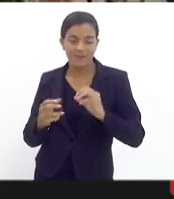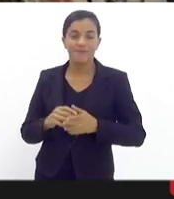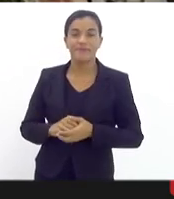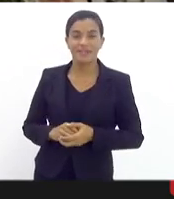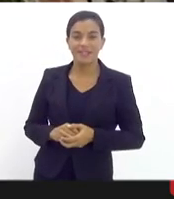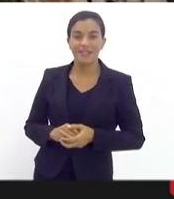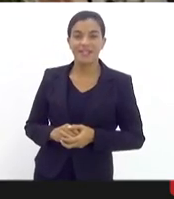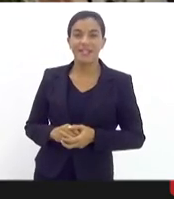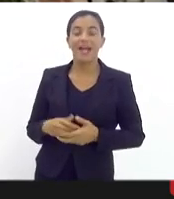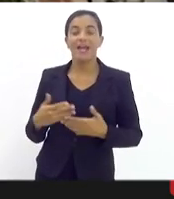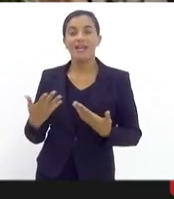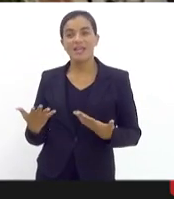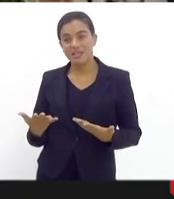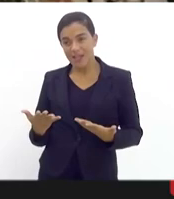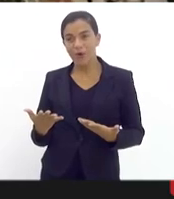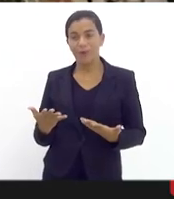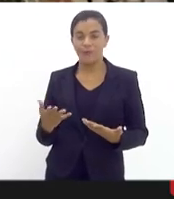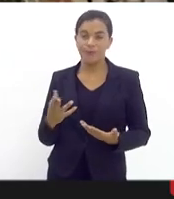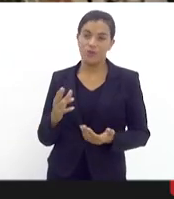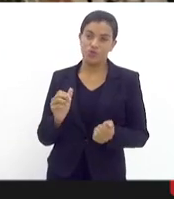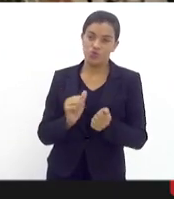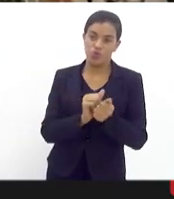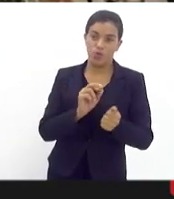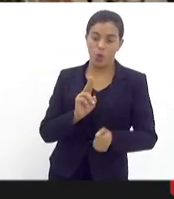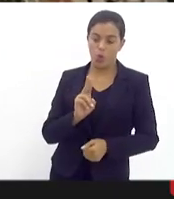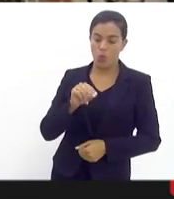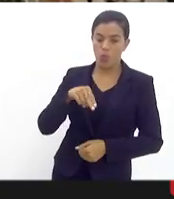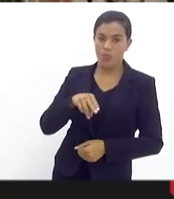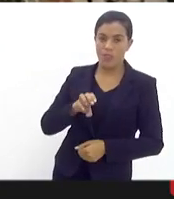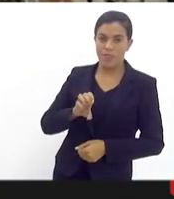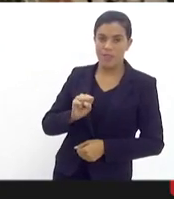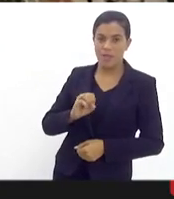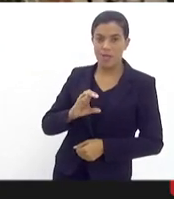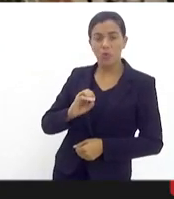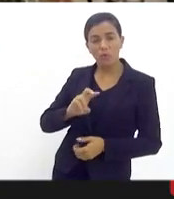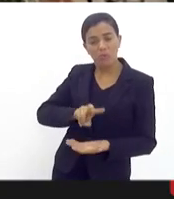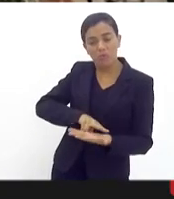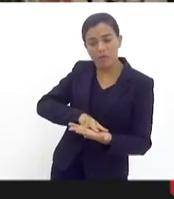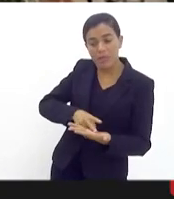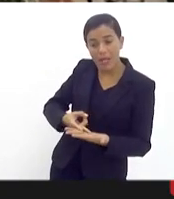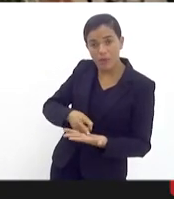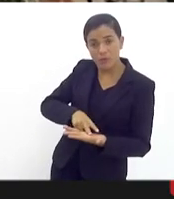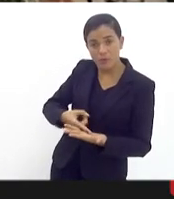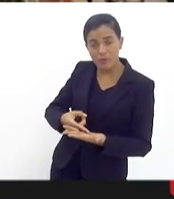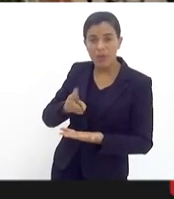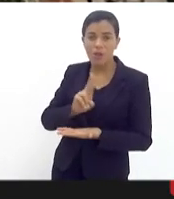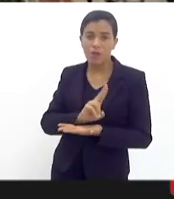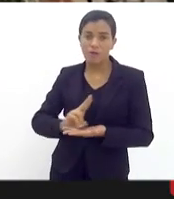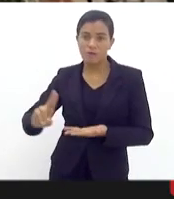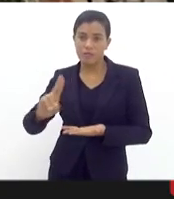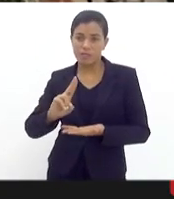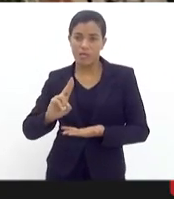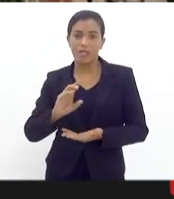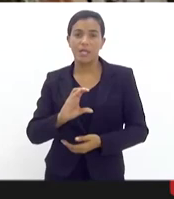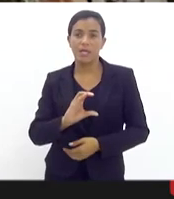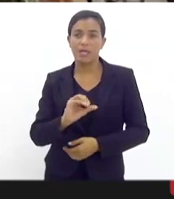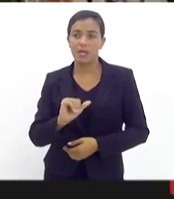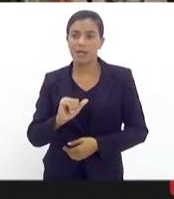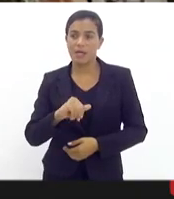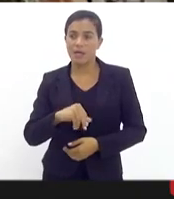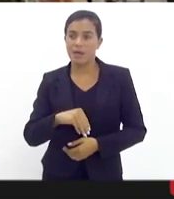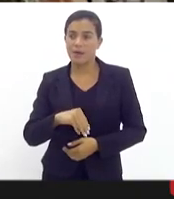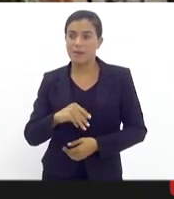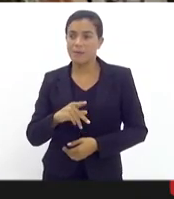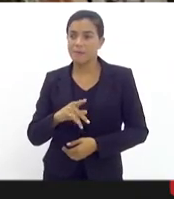preparando, então, o concurso da Unesco, que hoje está sendo também traduzido pela Universidade de Campinas, que, no meu entender, se